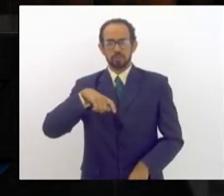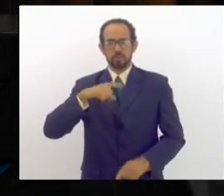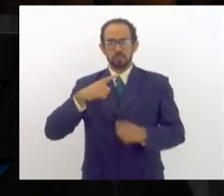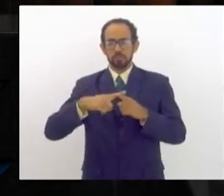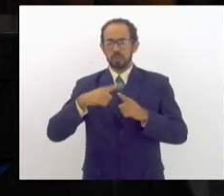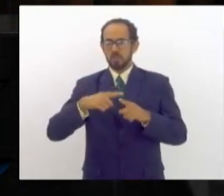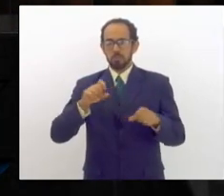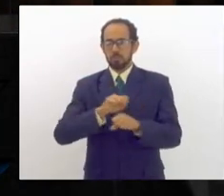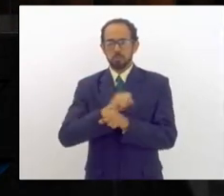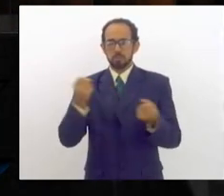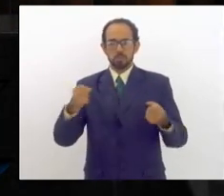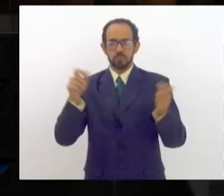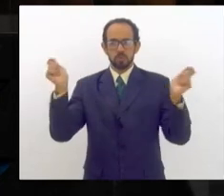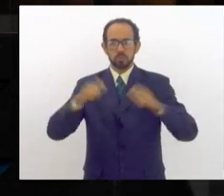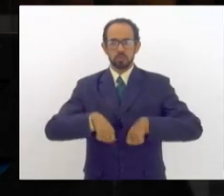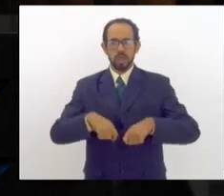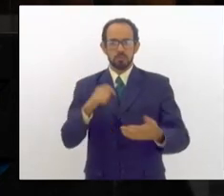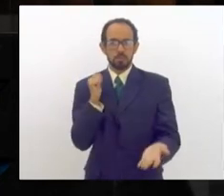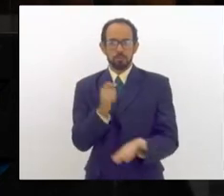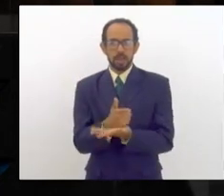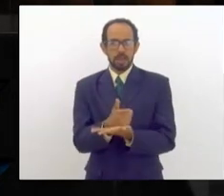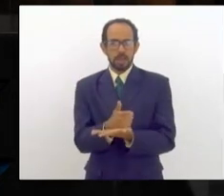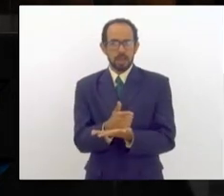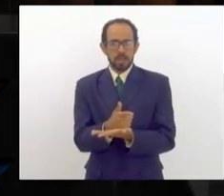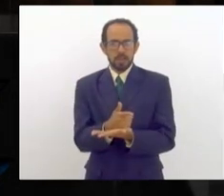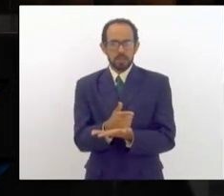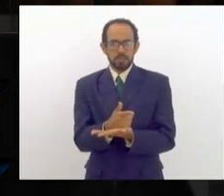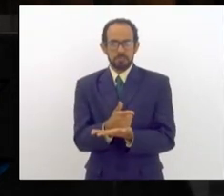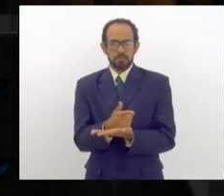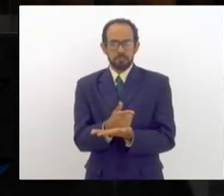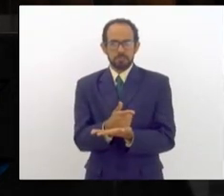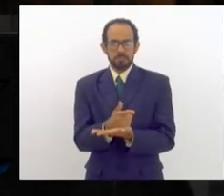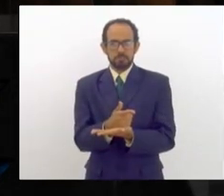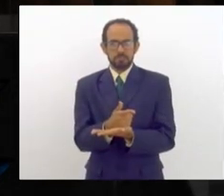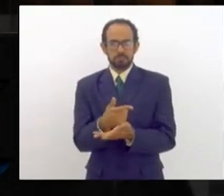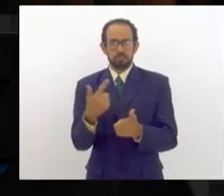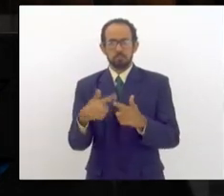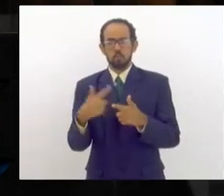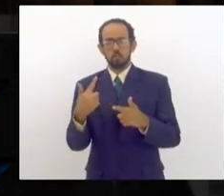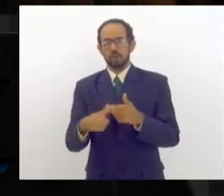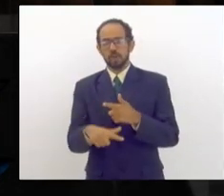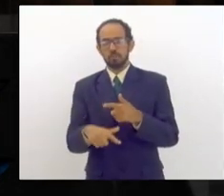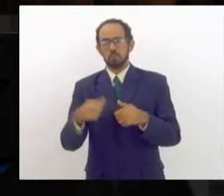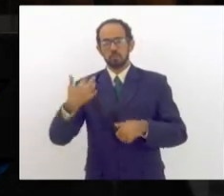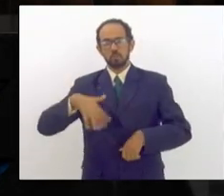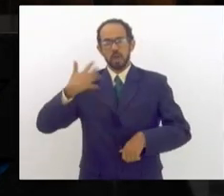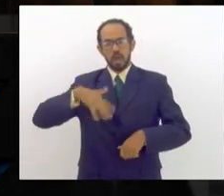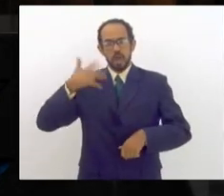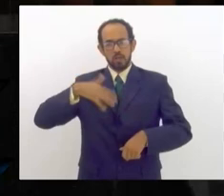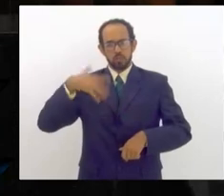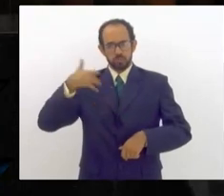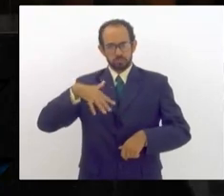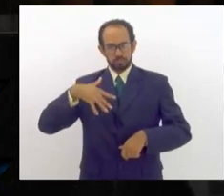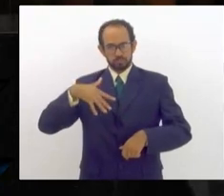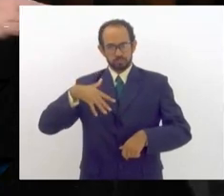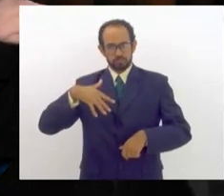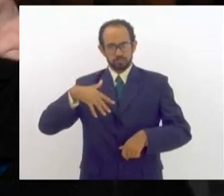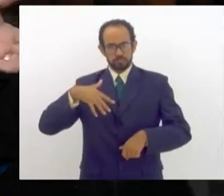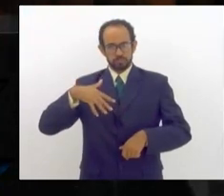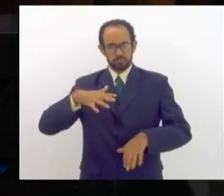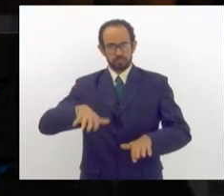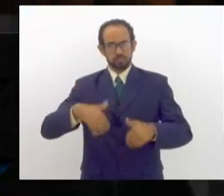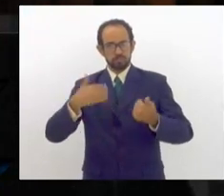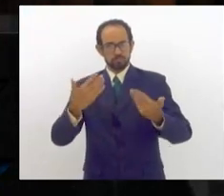um plano de saúde para uma pessoa de mais idade porque é muito caro e muitos nessa hora mano cadê